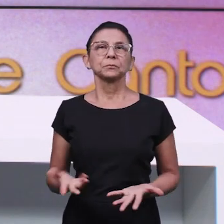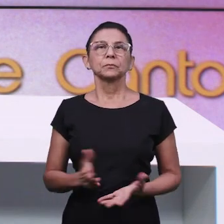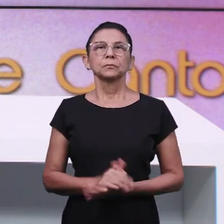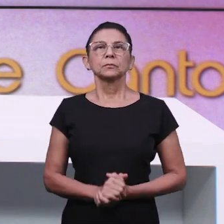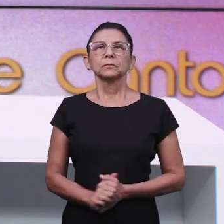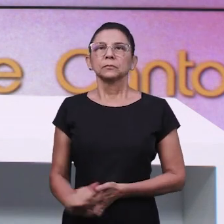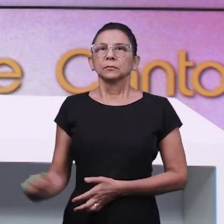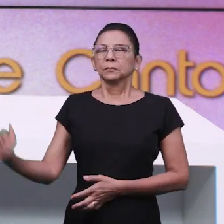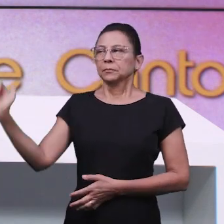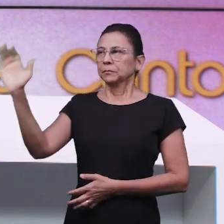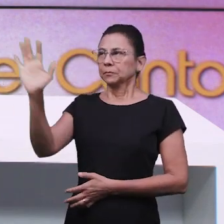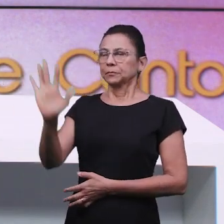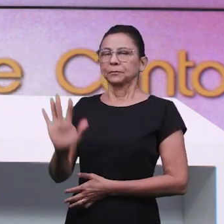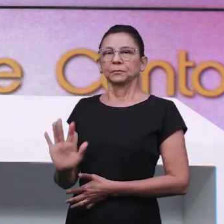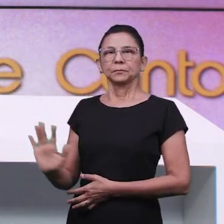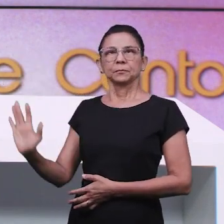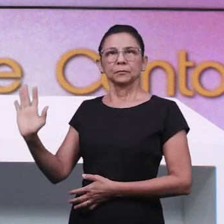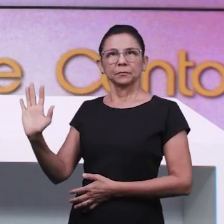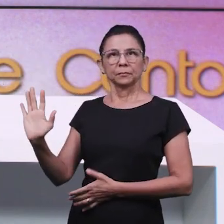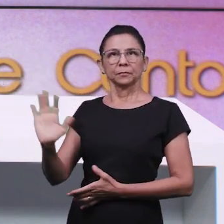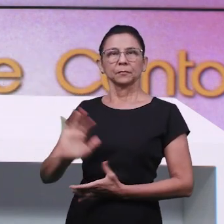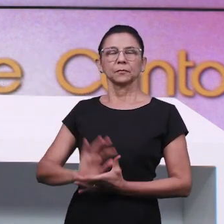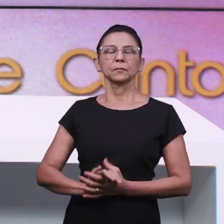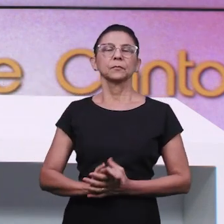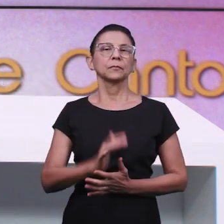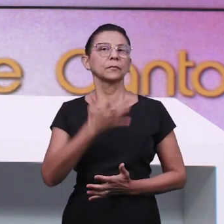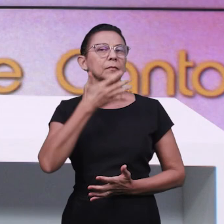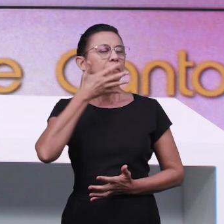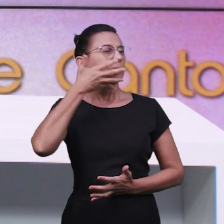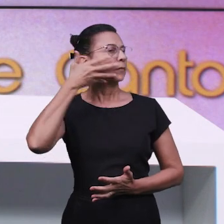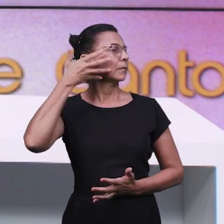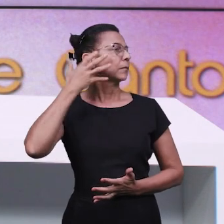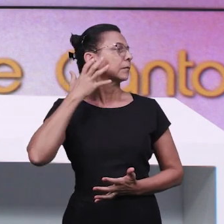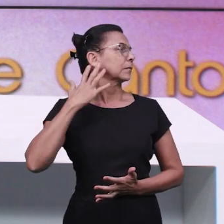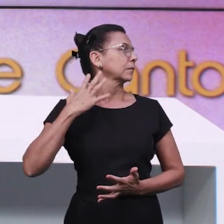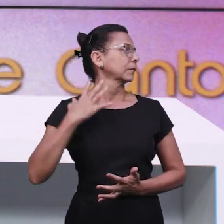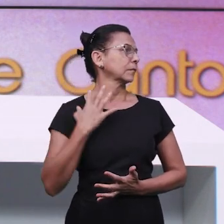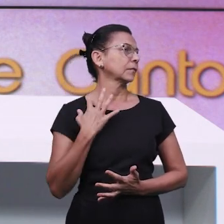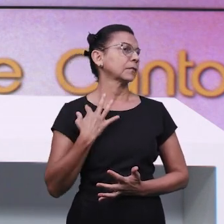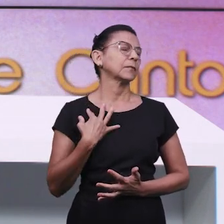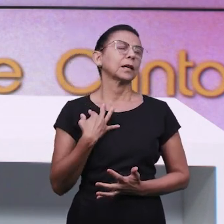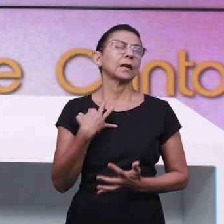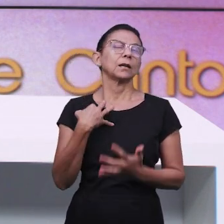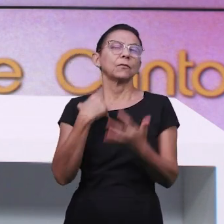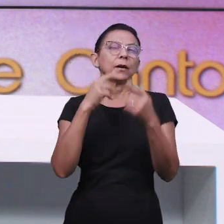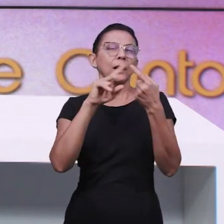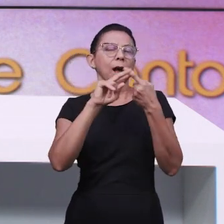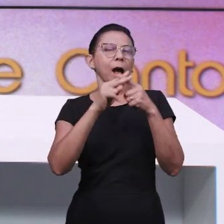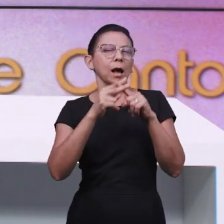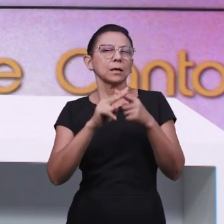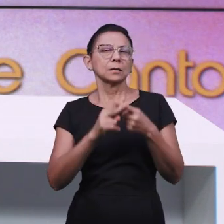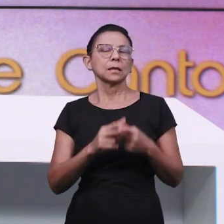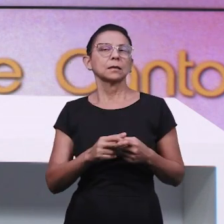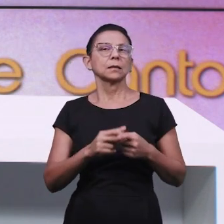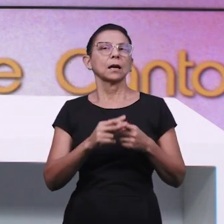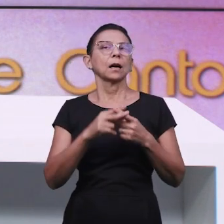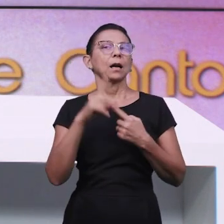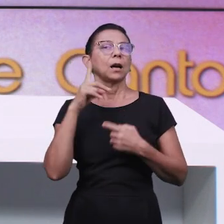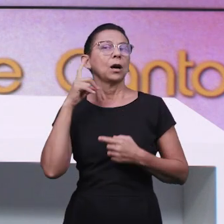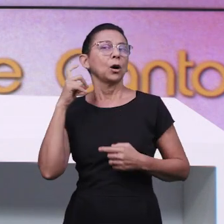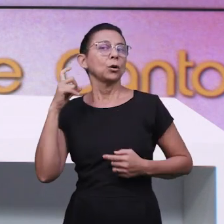esse espaço do nosso aparelho fonador vai moldar o som que foi gerado na região